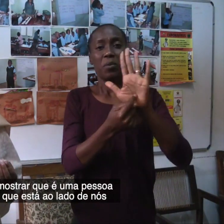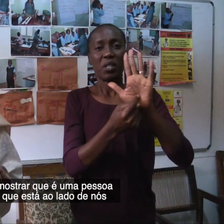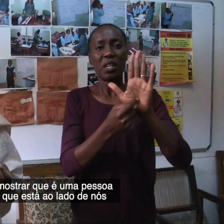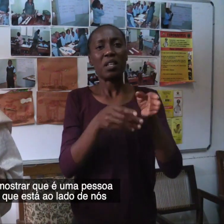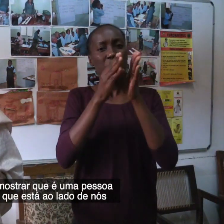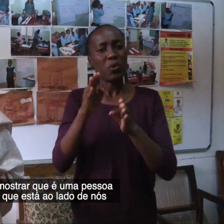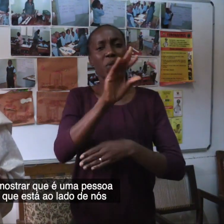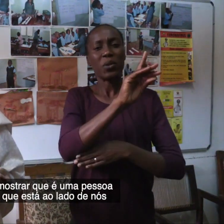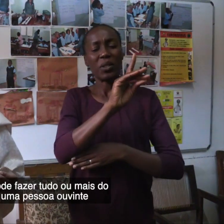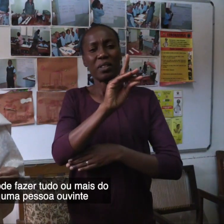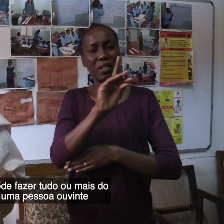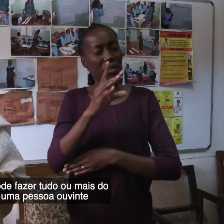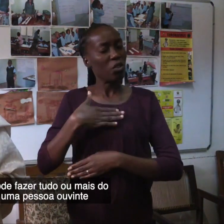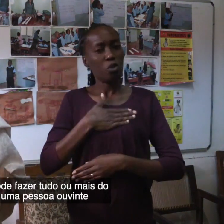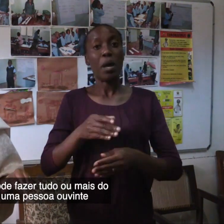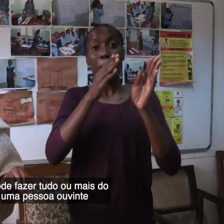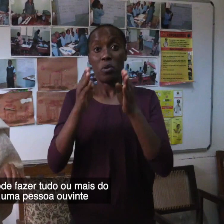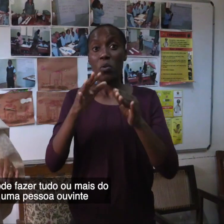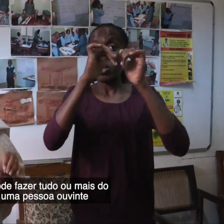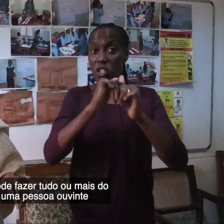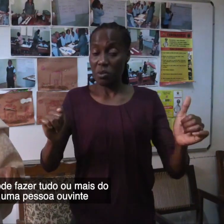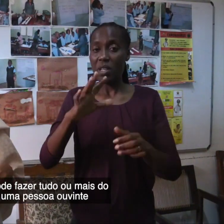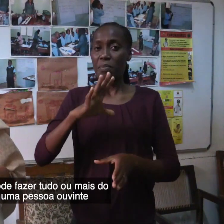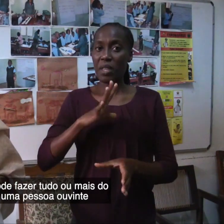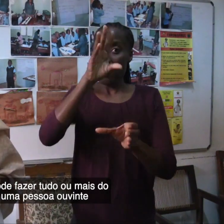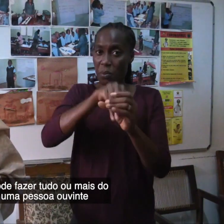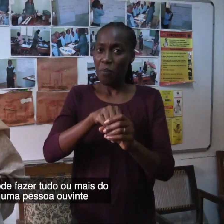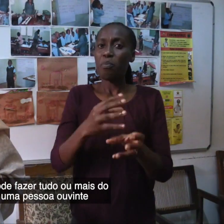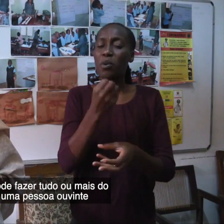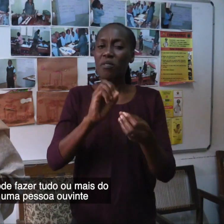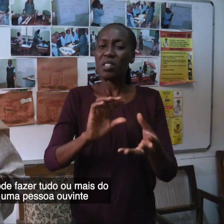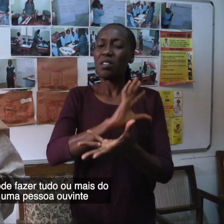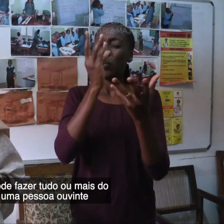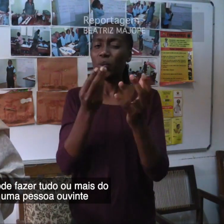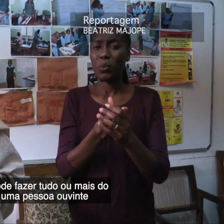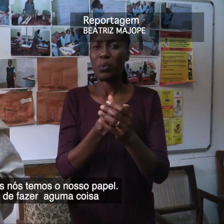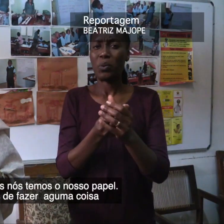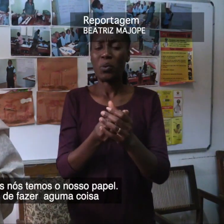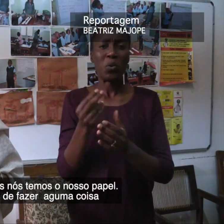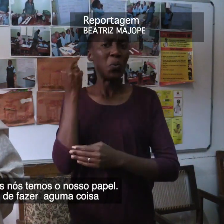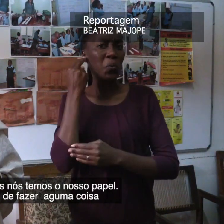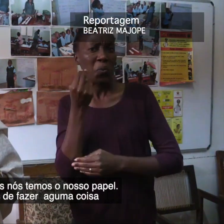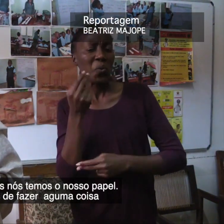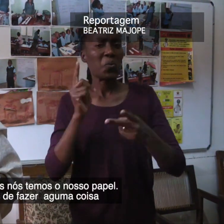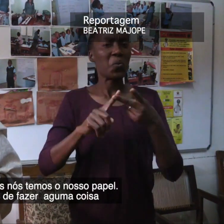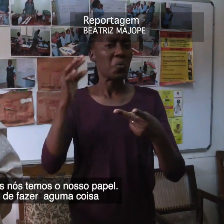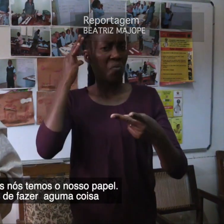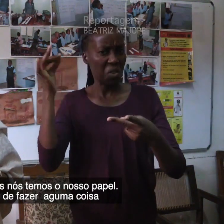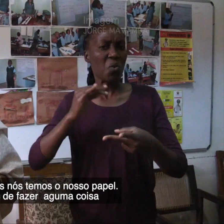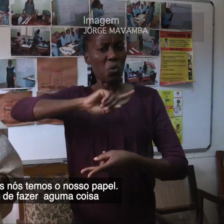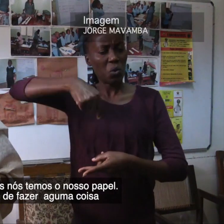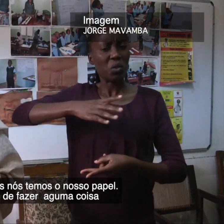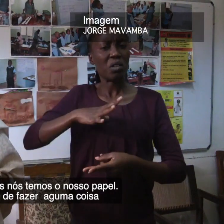uma pessoa especial que está ao lado de nós e que pode fazer tudo ou mais do que uma pessoa ouvinte. E então todos nós temos o nosso papel.